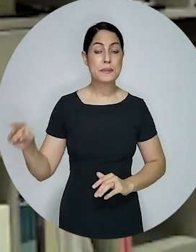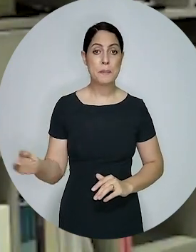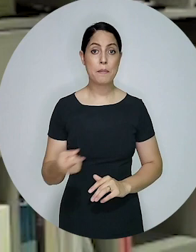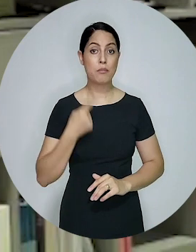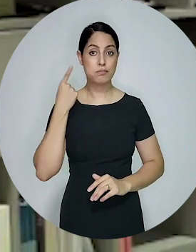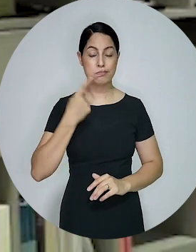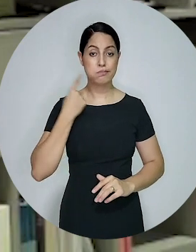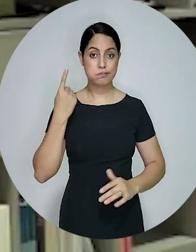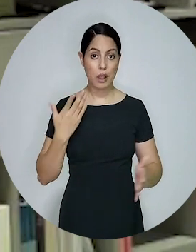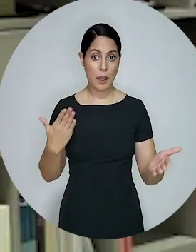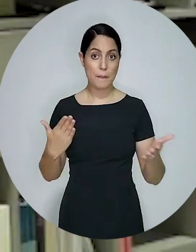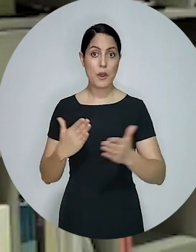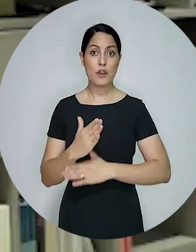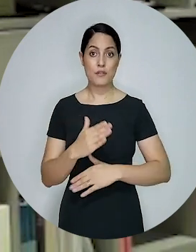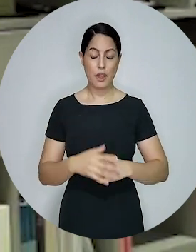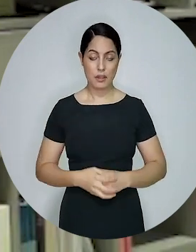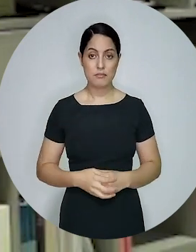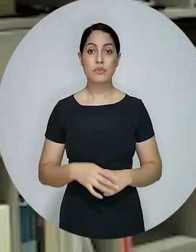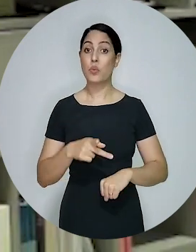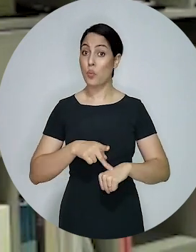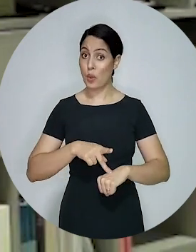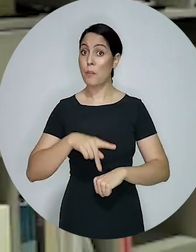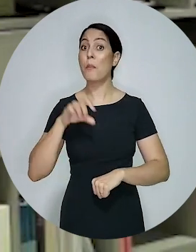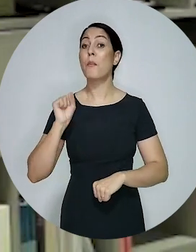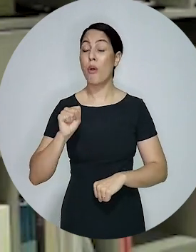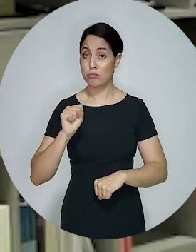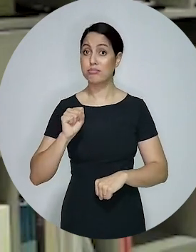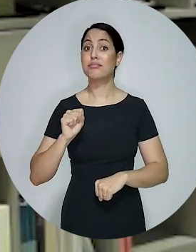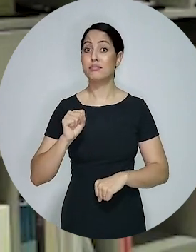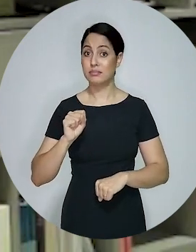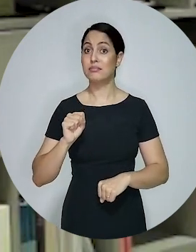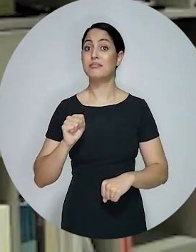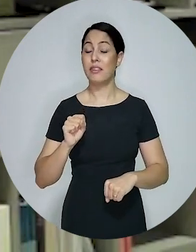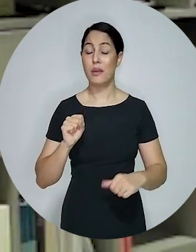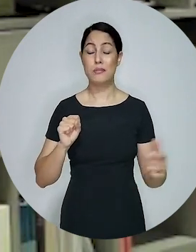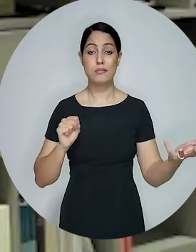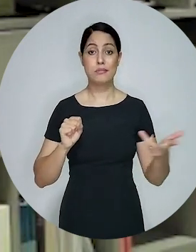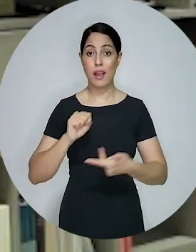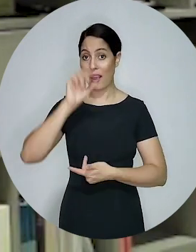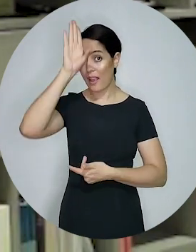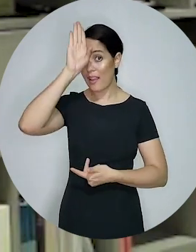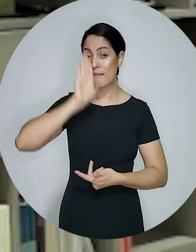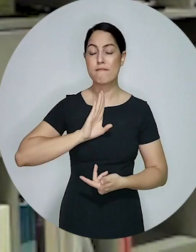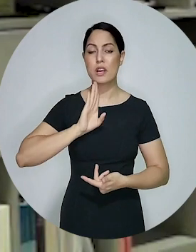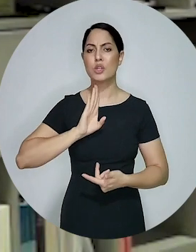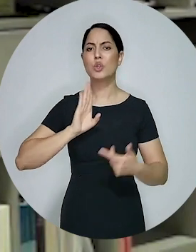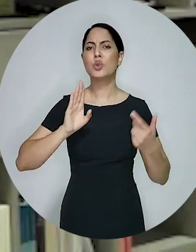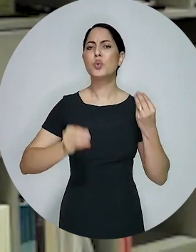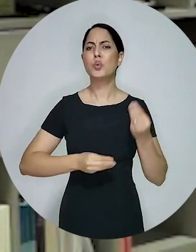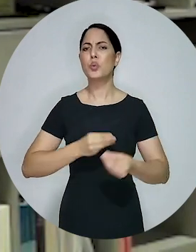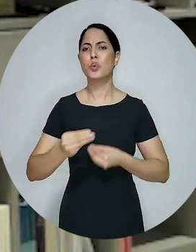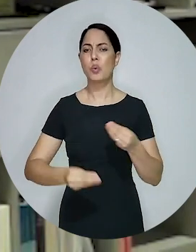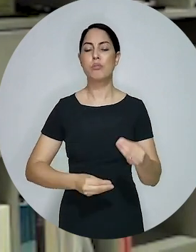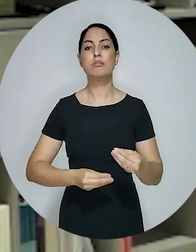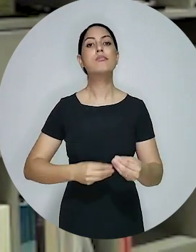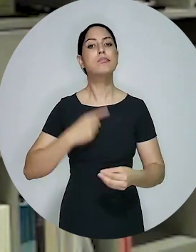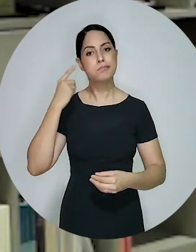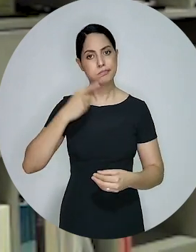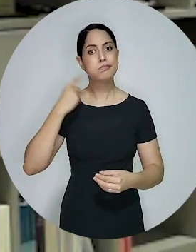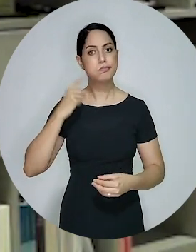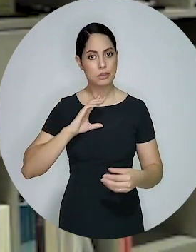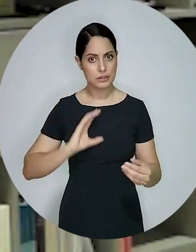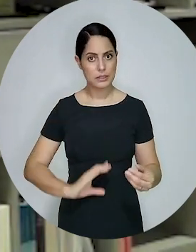12 mil advogadas e advogados aprovados numa pós-graduação integralmente gratuita